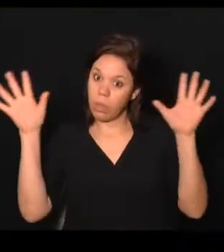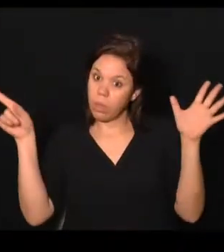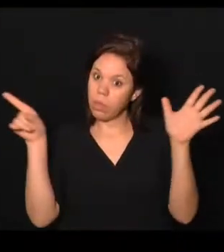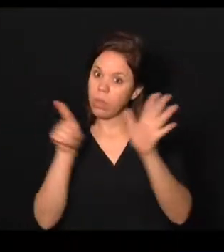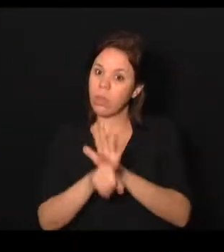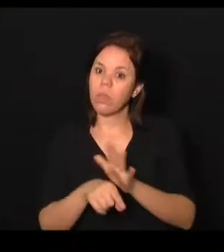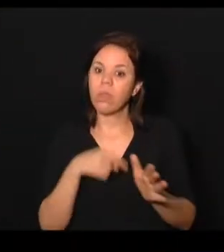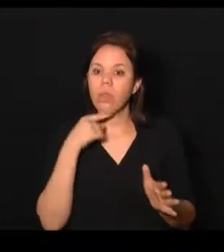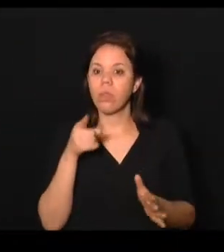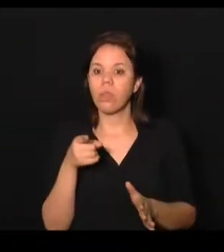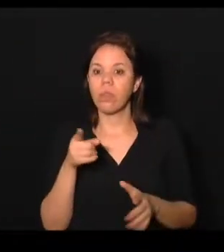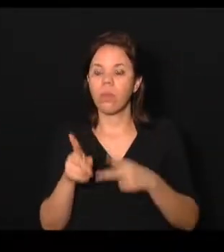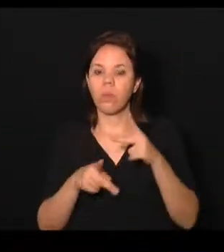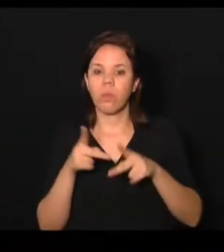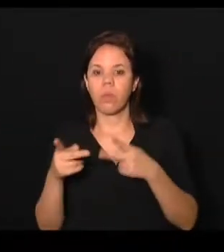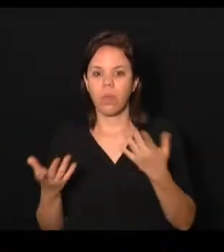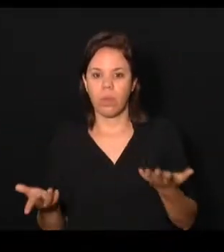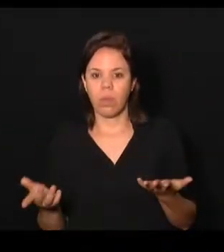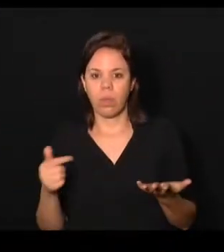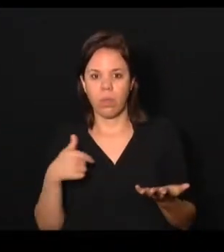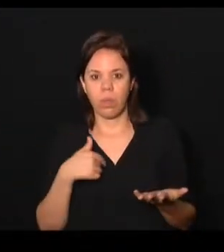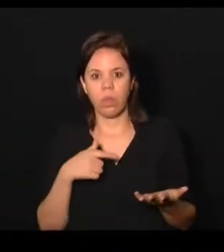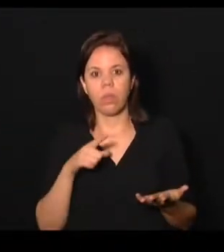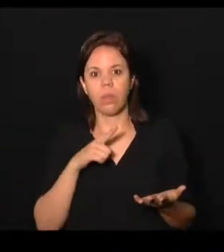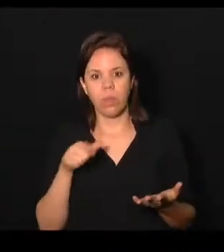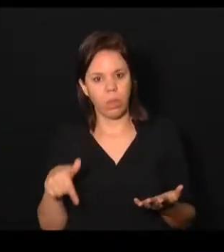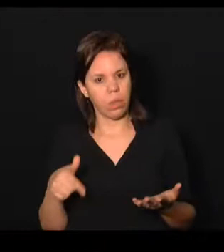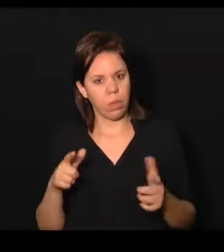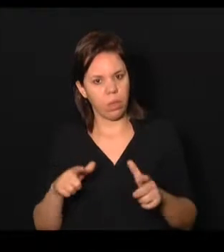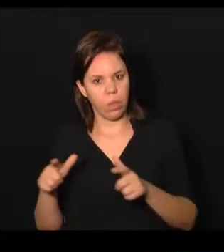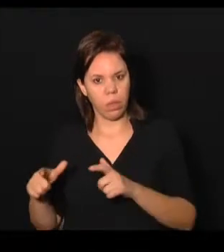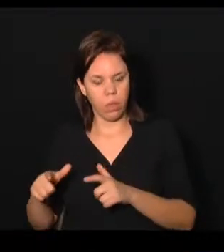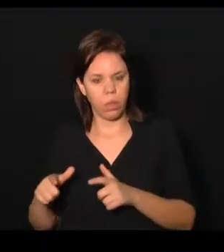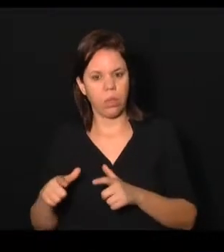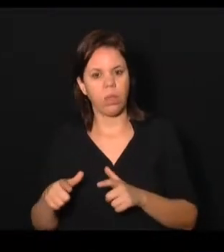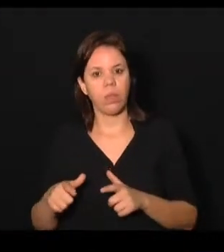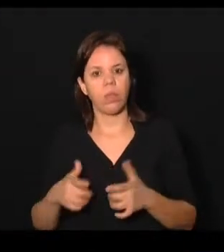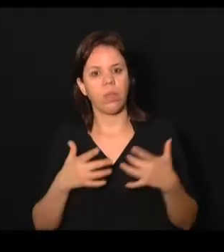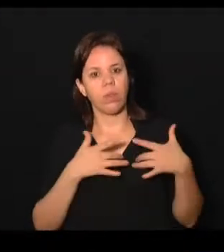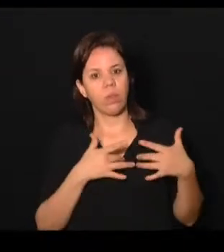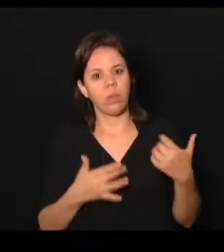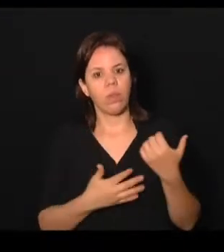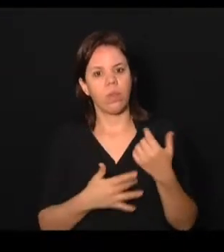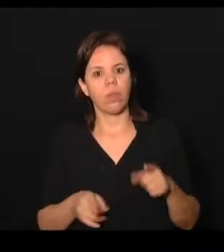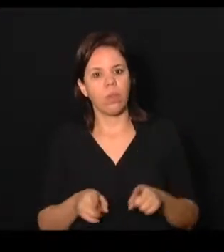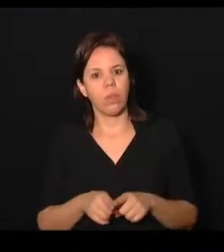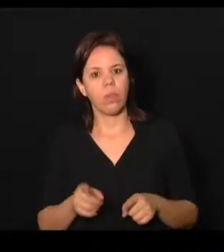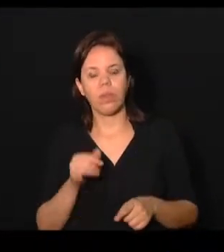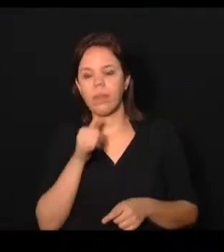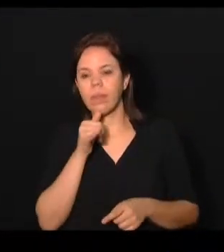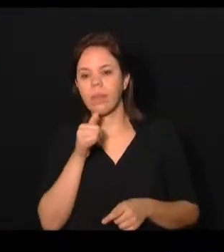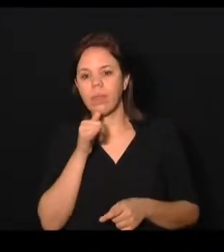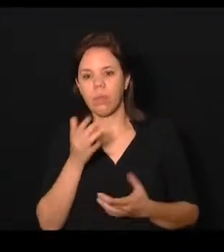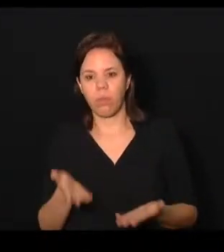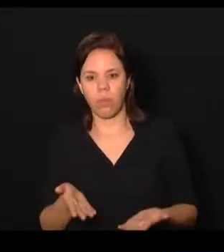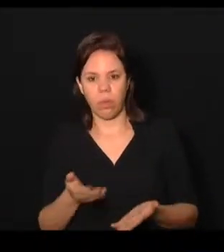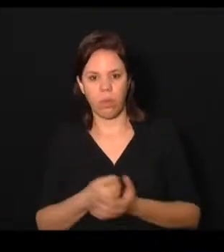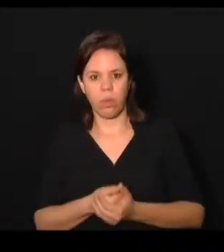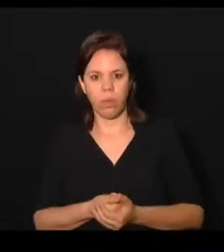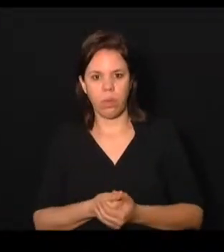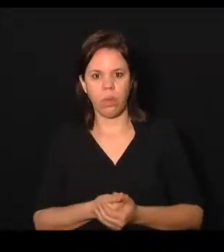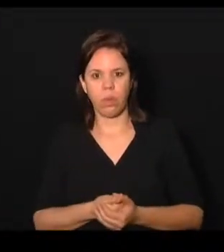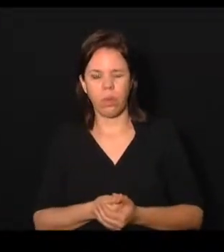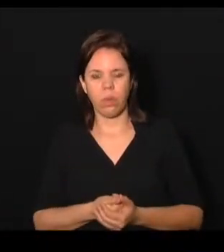Né? Apesar de haver uma cooperação entre os bancos de sangue regionais, por exemplo, o Centro de Hematologia